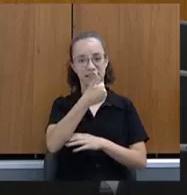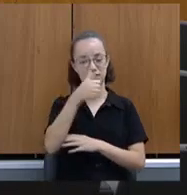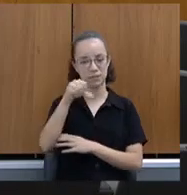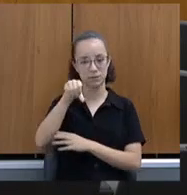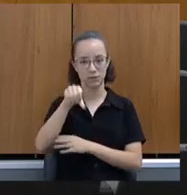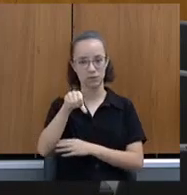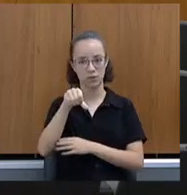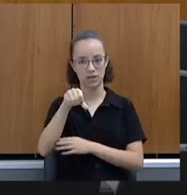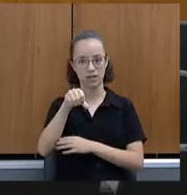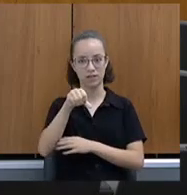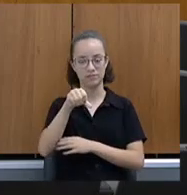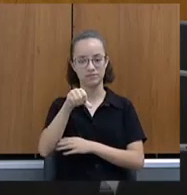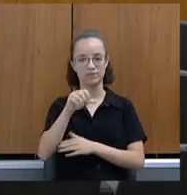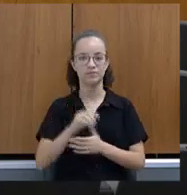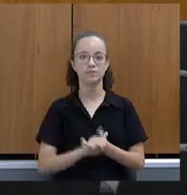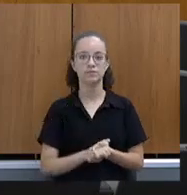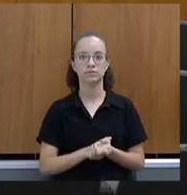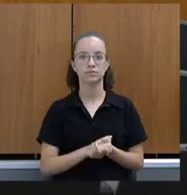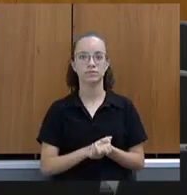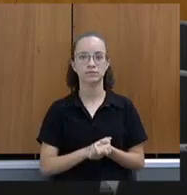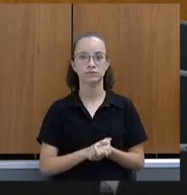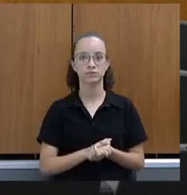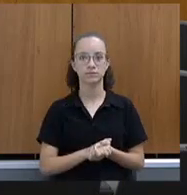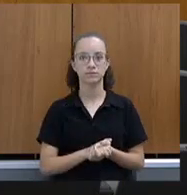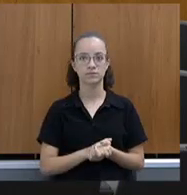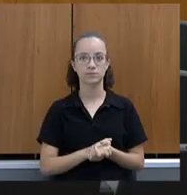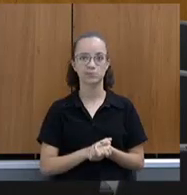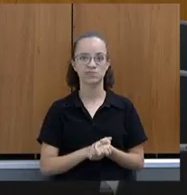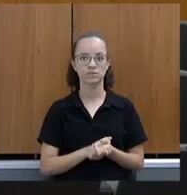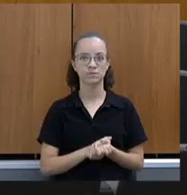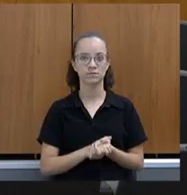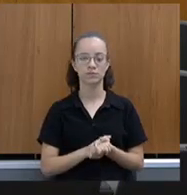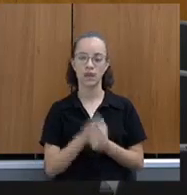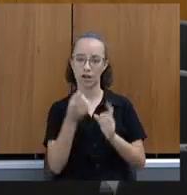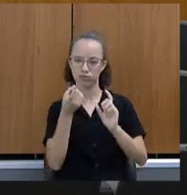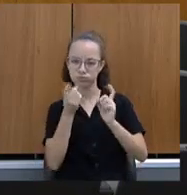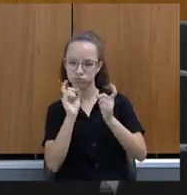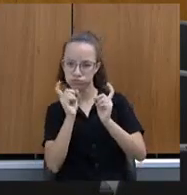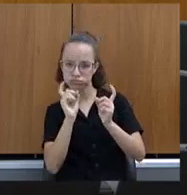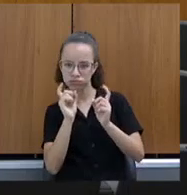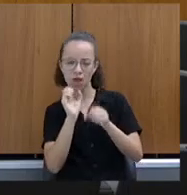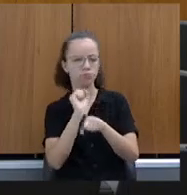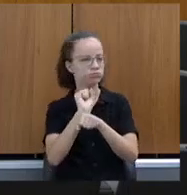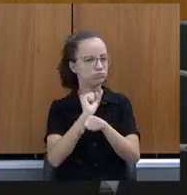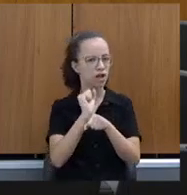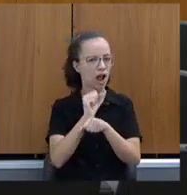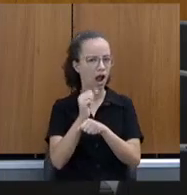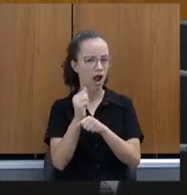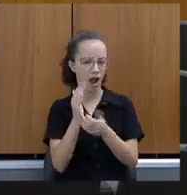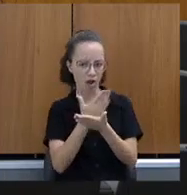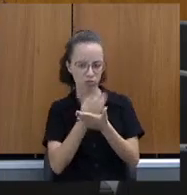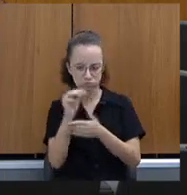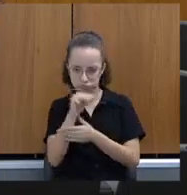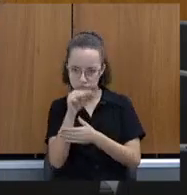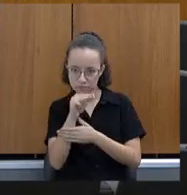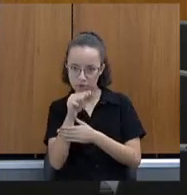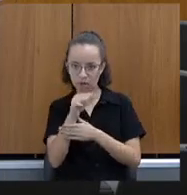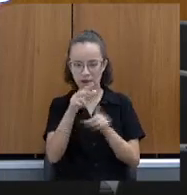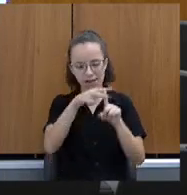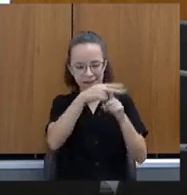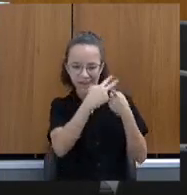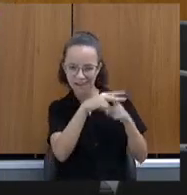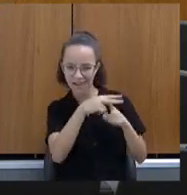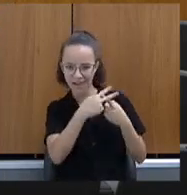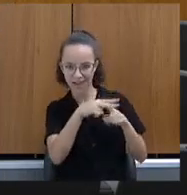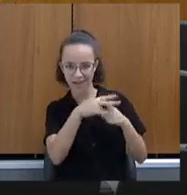legislatura suspendo esta sessão por alguns alguns minutos até ajustarmos